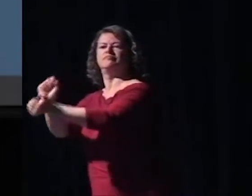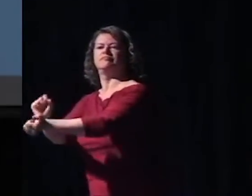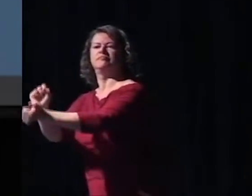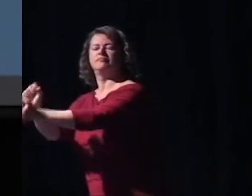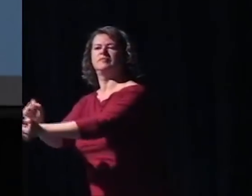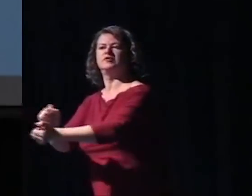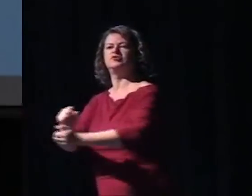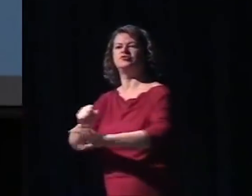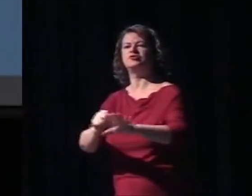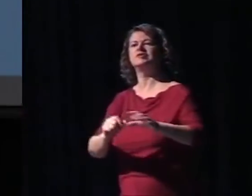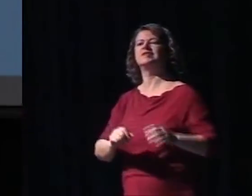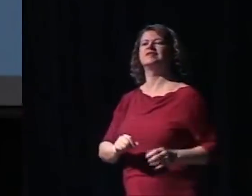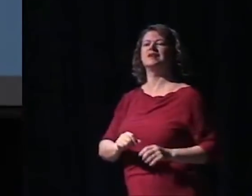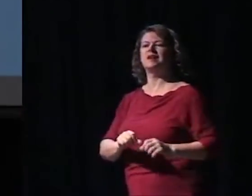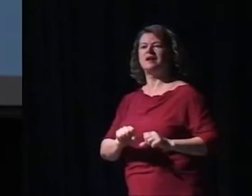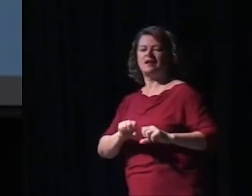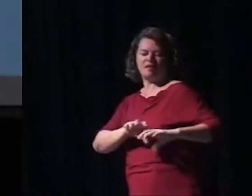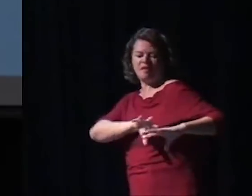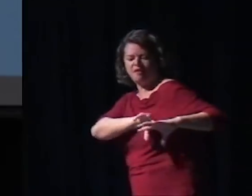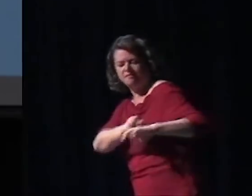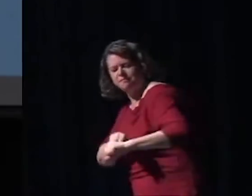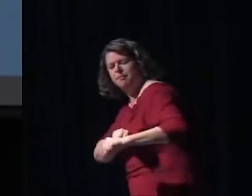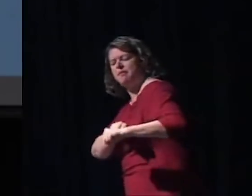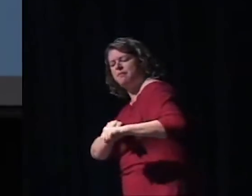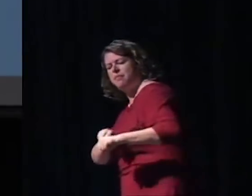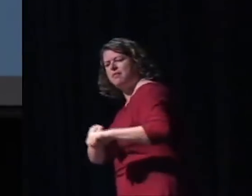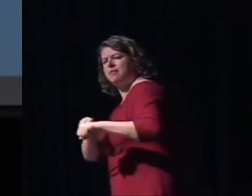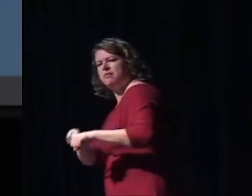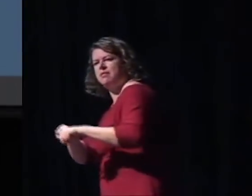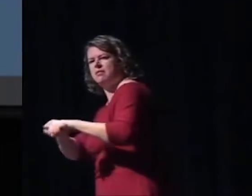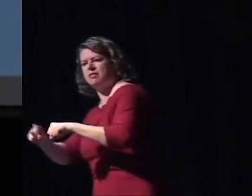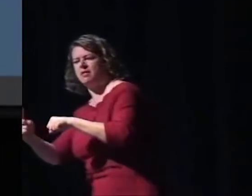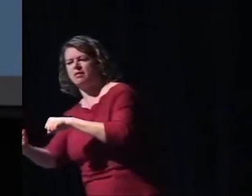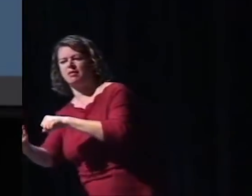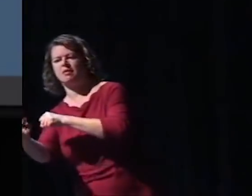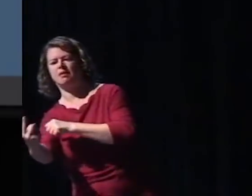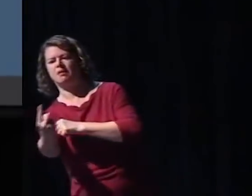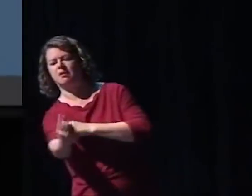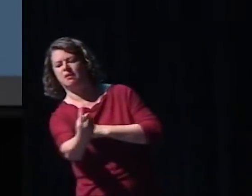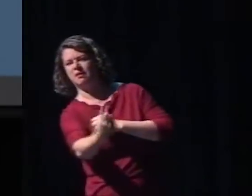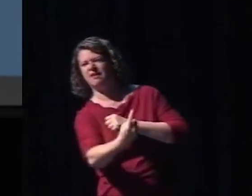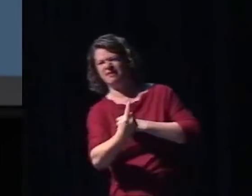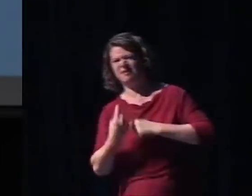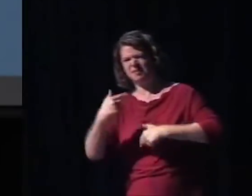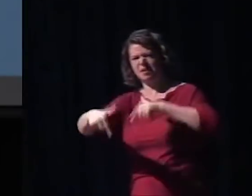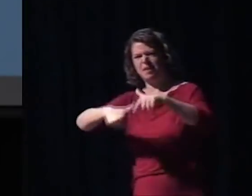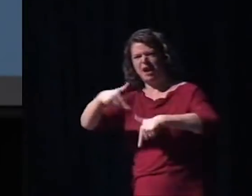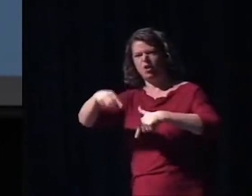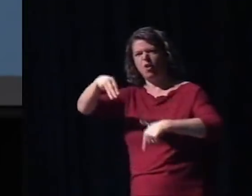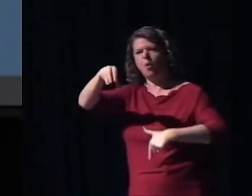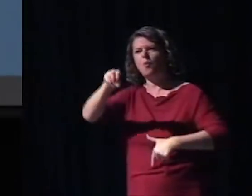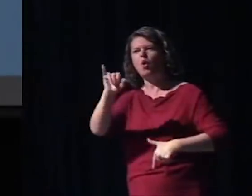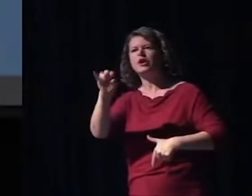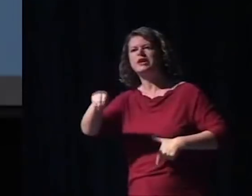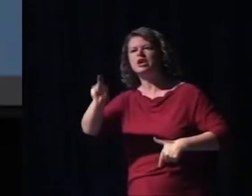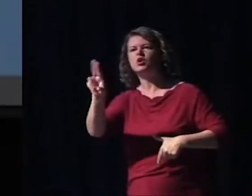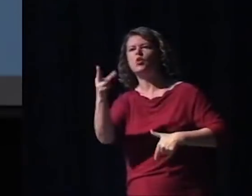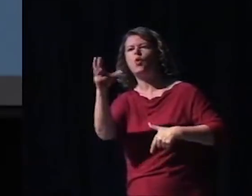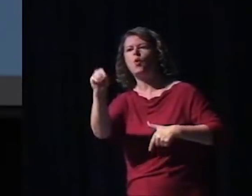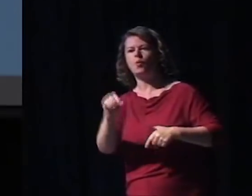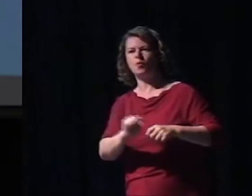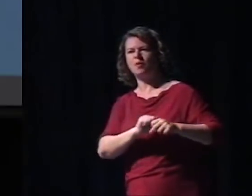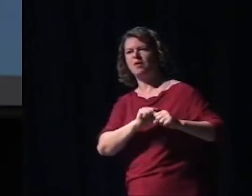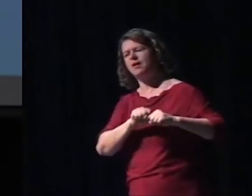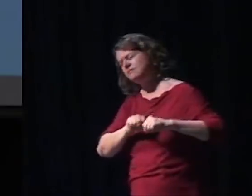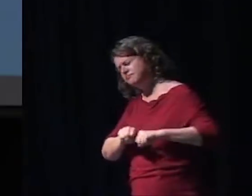uma hora, Deus nos abandona. Até que tem uma hora que o Espírito Santo vai embora.